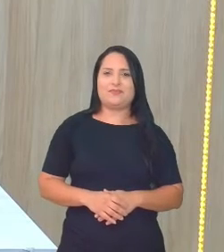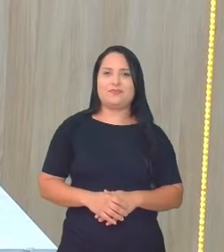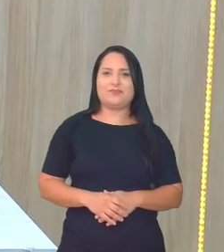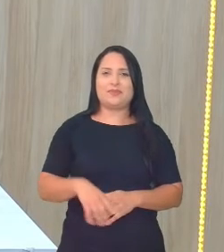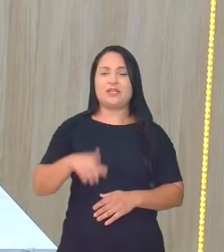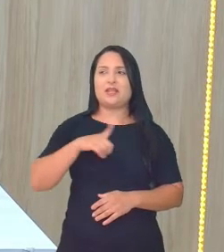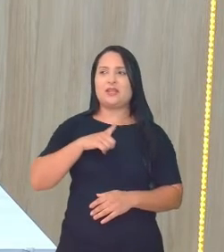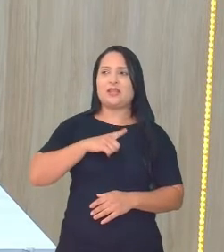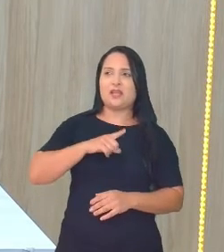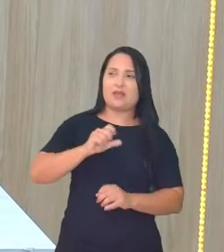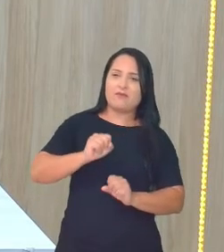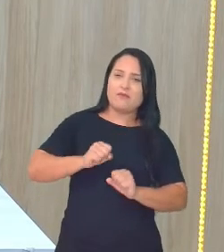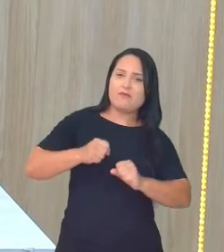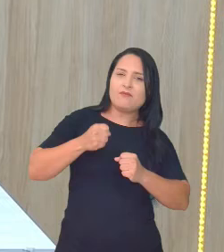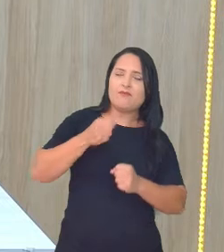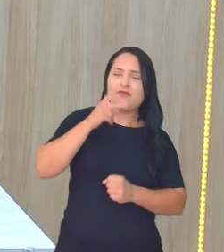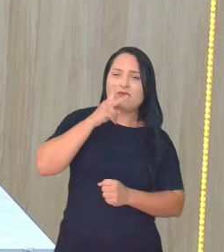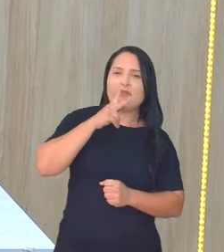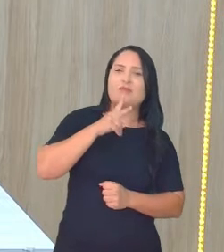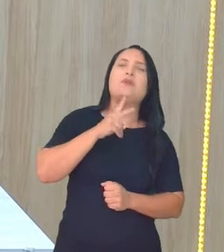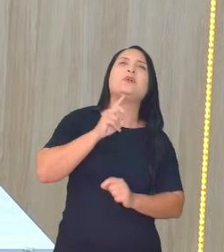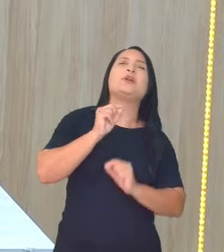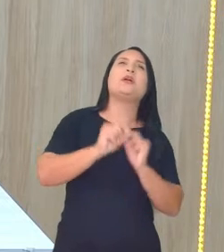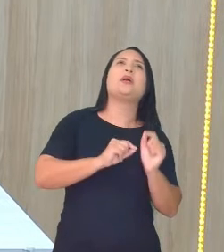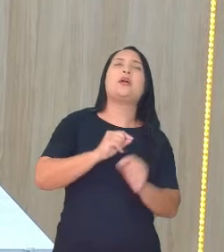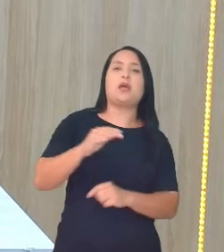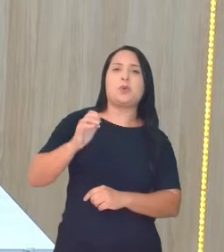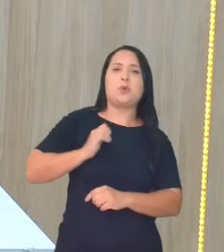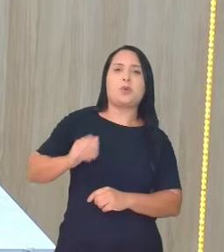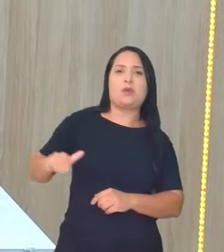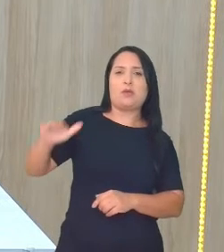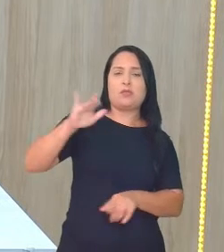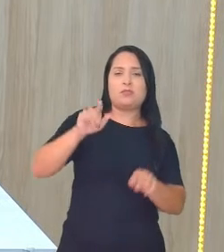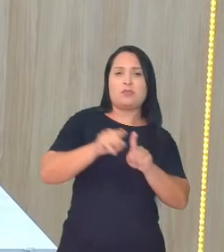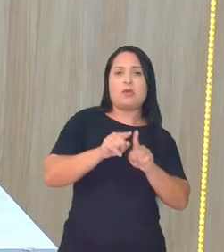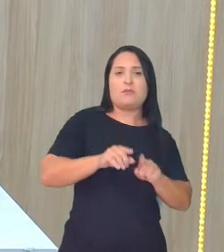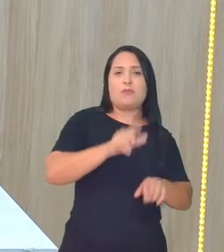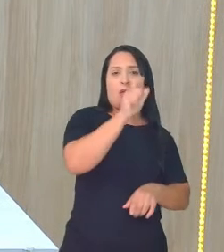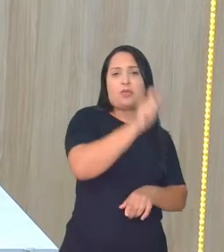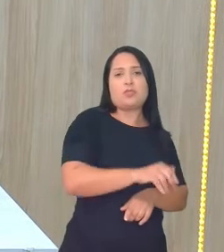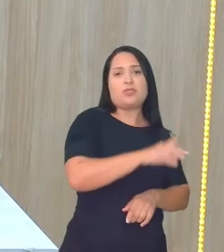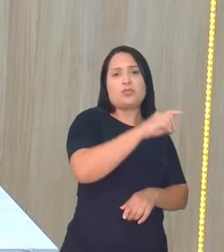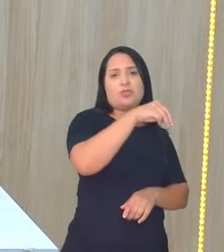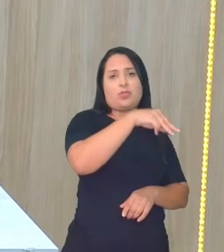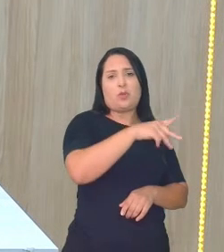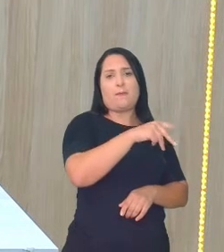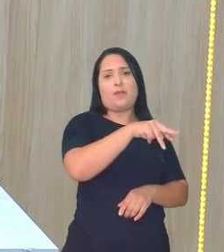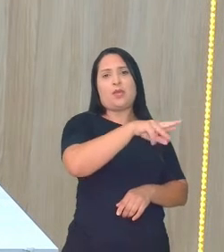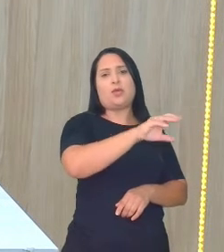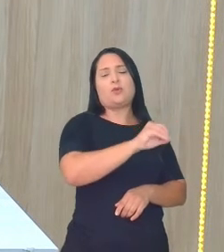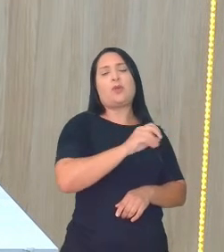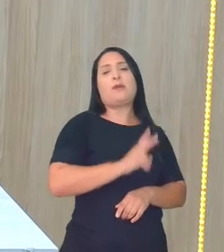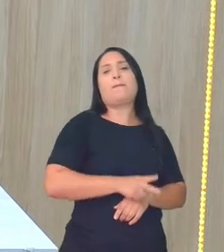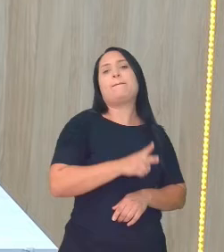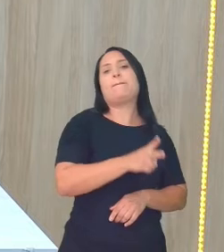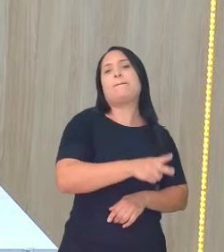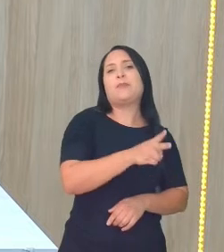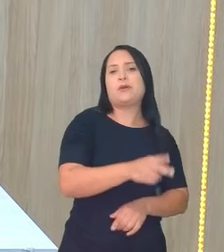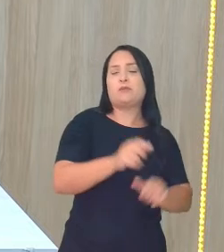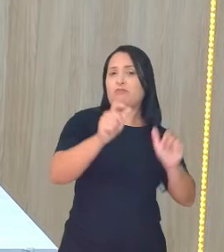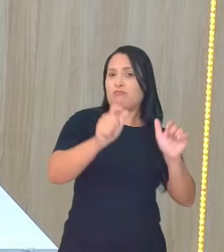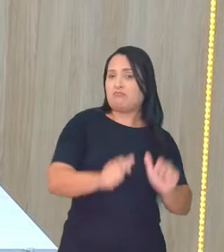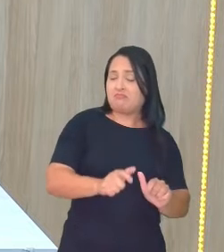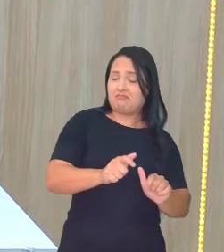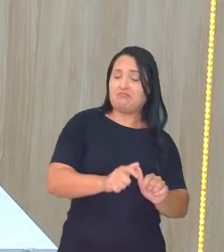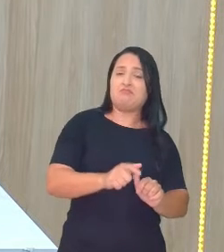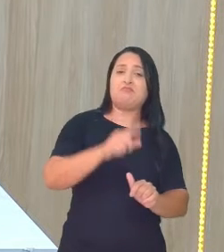muito forte, né, tanto da elite quanto de Dom Pedro, era manter essa unidade territorial, né? Porque tinha medo de